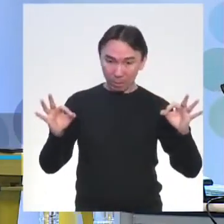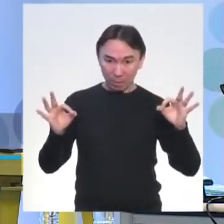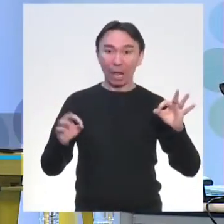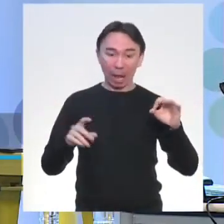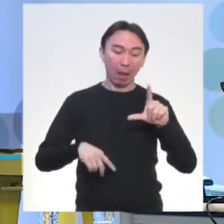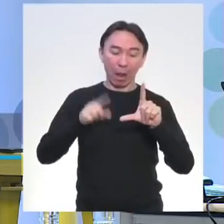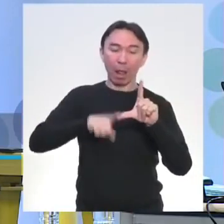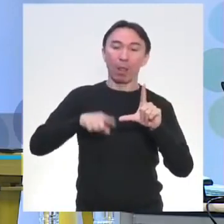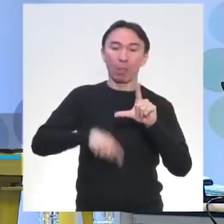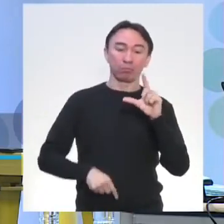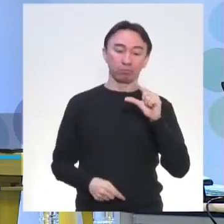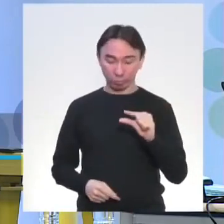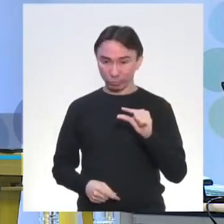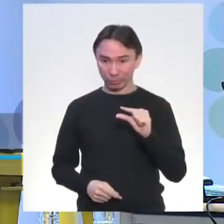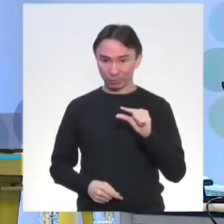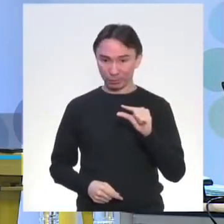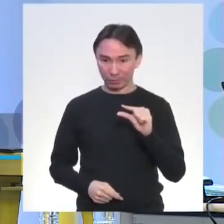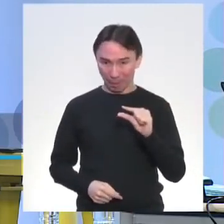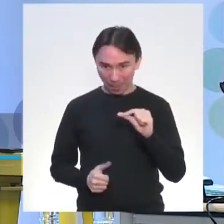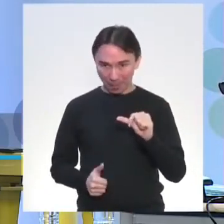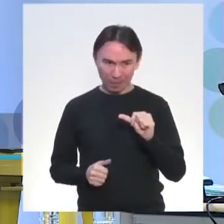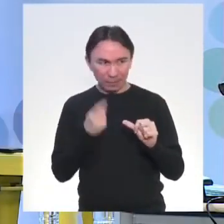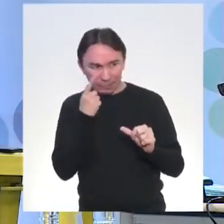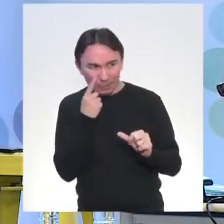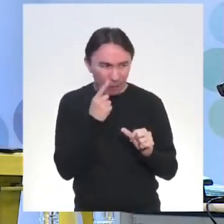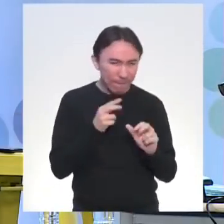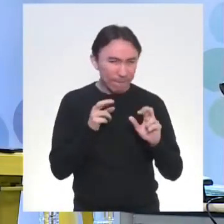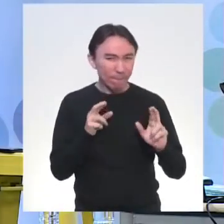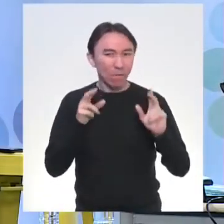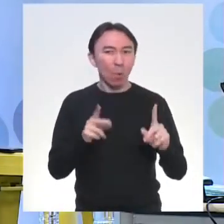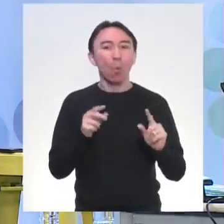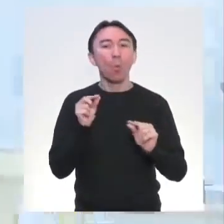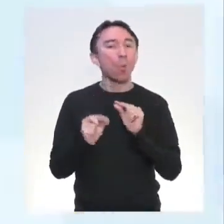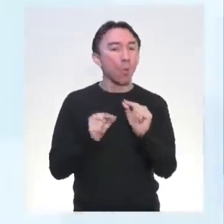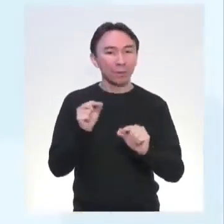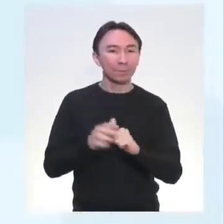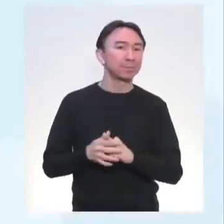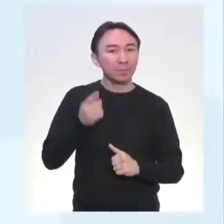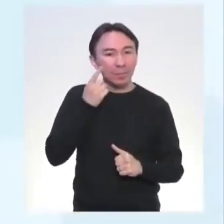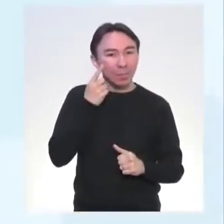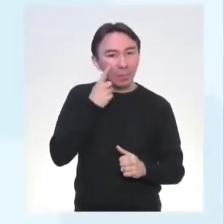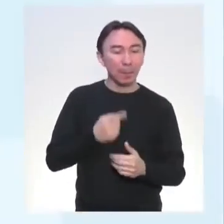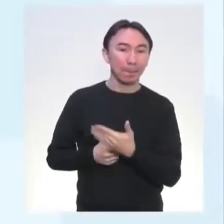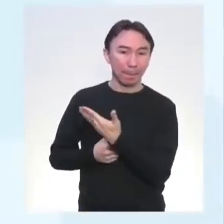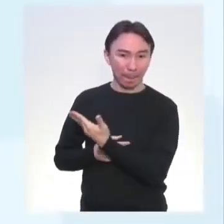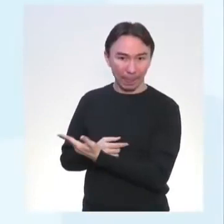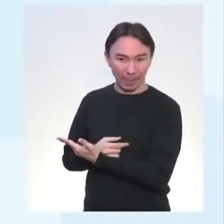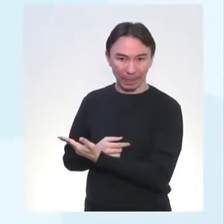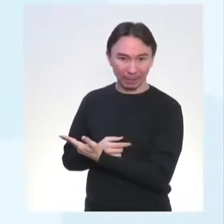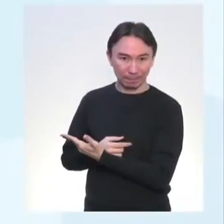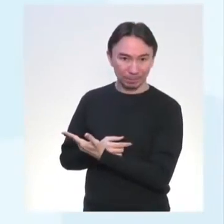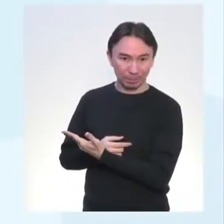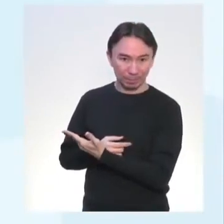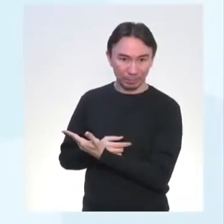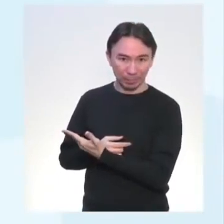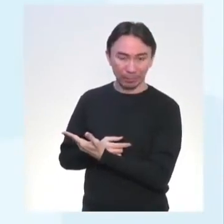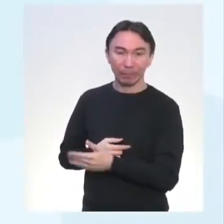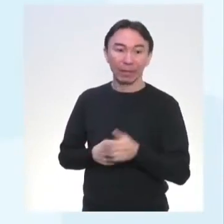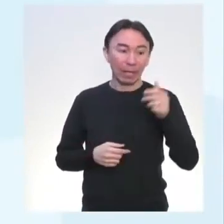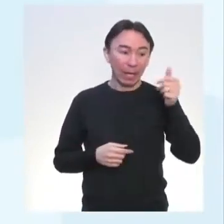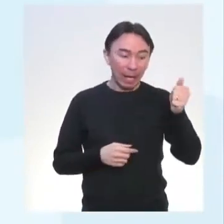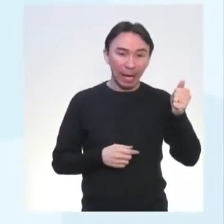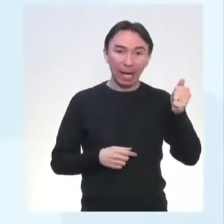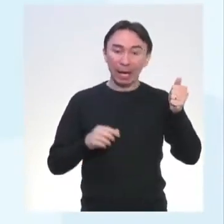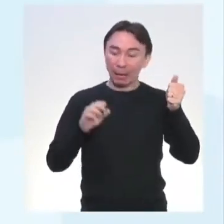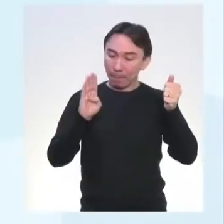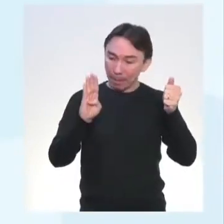gente está falando. Então vamos colocar as letrinhas nos cantos dessa figura? Olha lá. Eu utilizei as letras A,